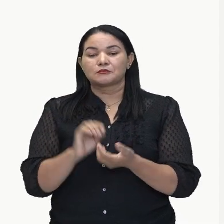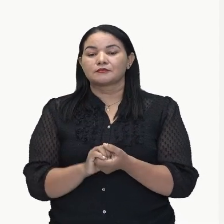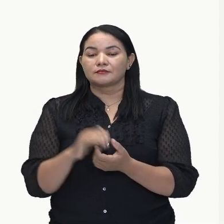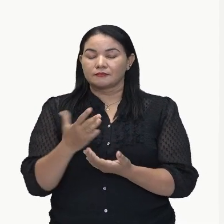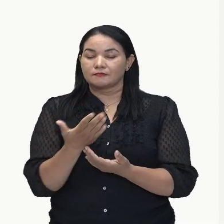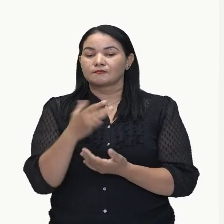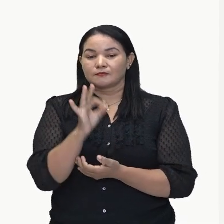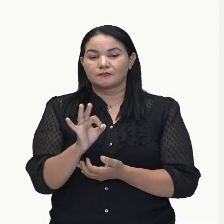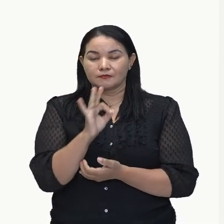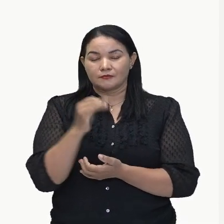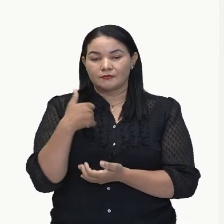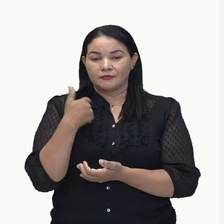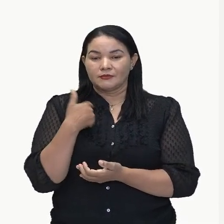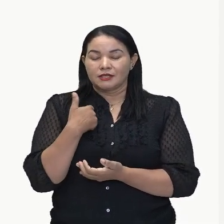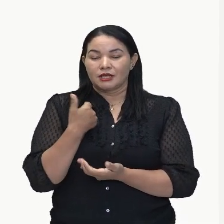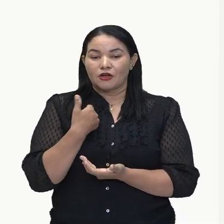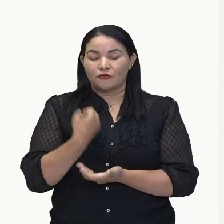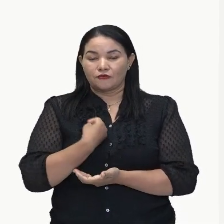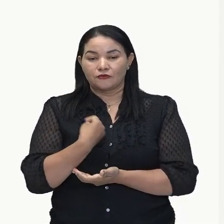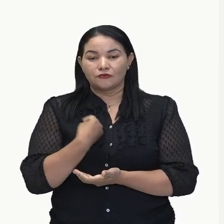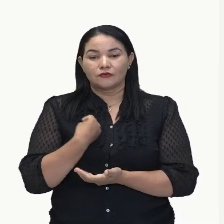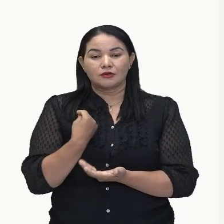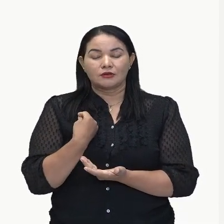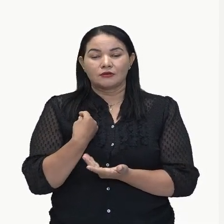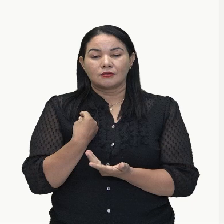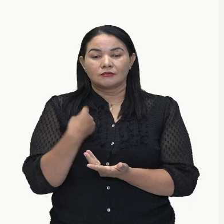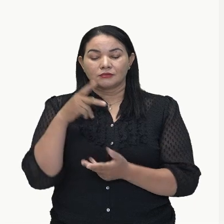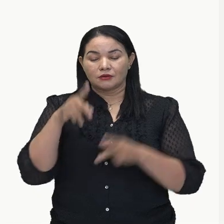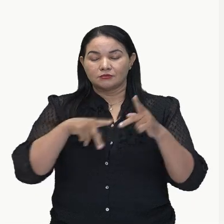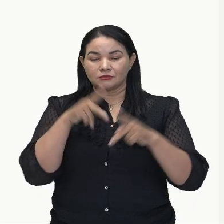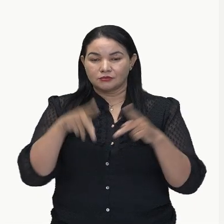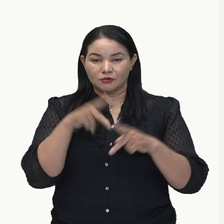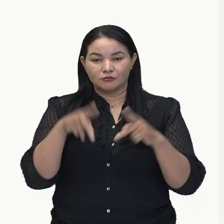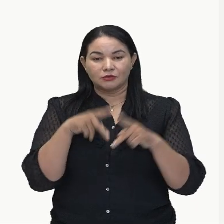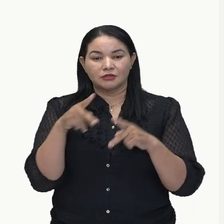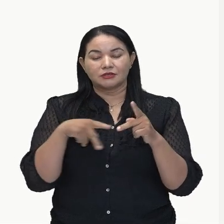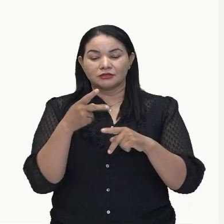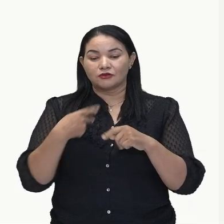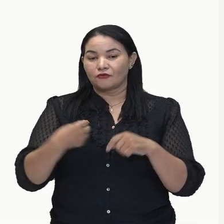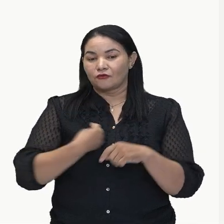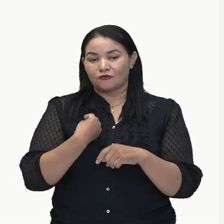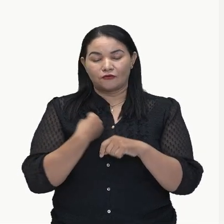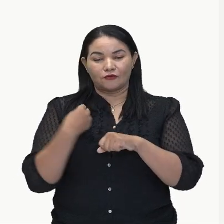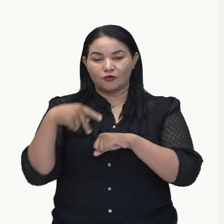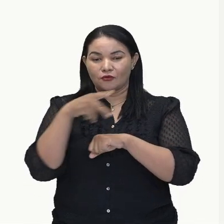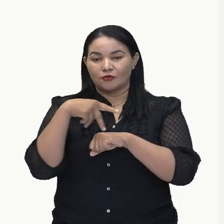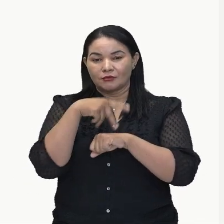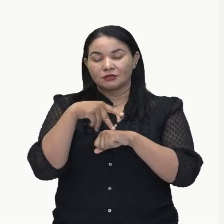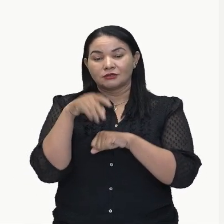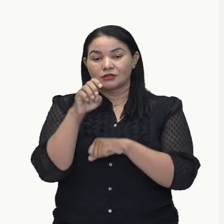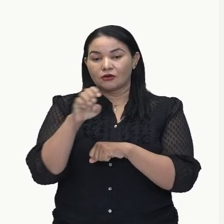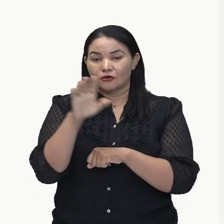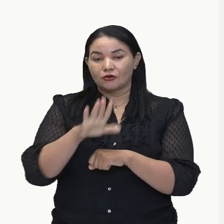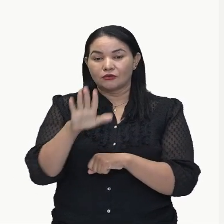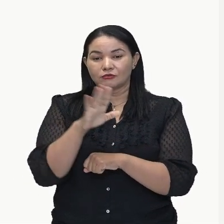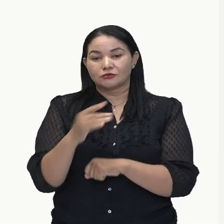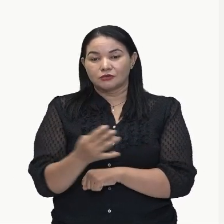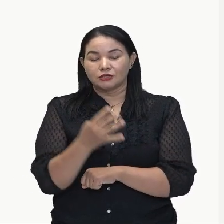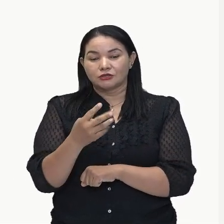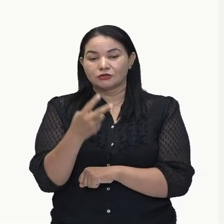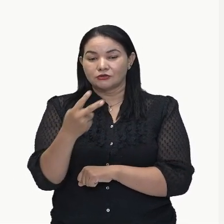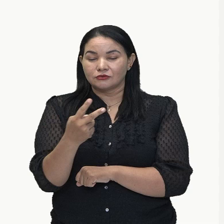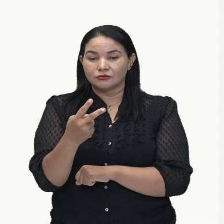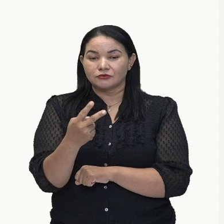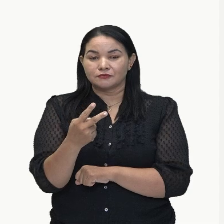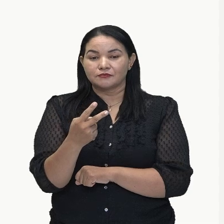da idade da idade média, né, da população nos países, a Europa vai estar aí com 42 anos de